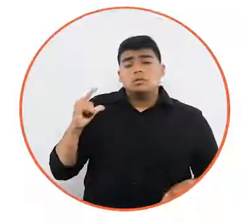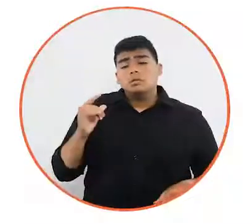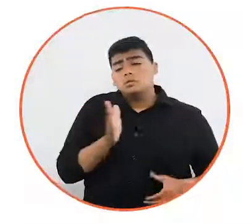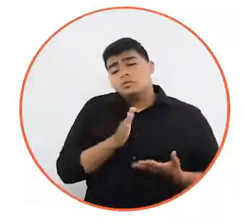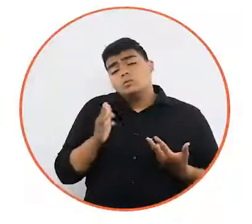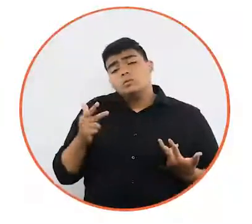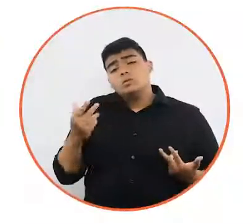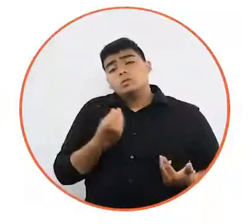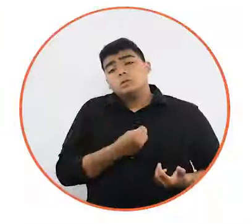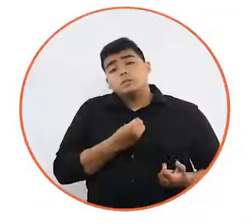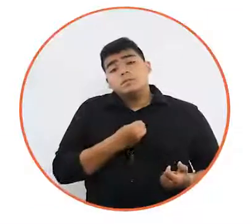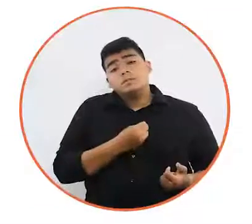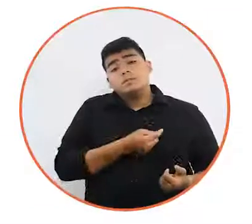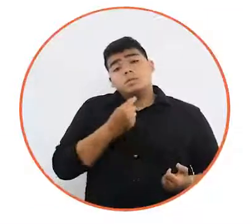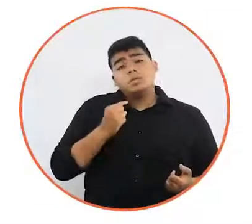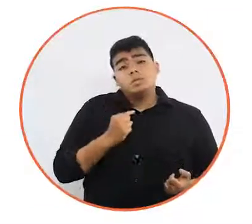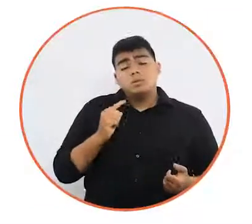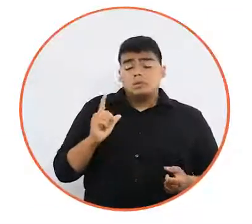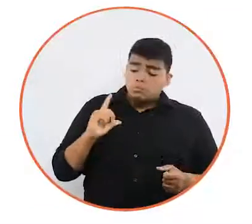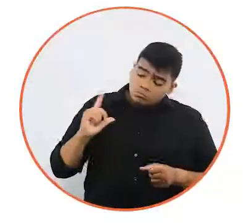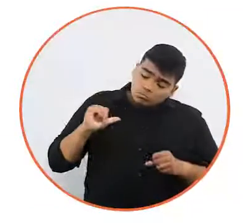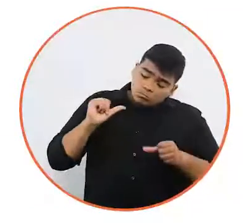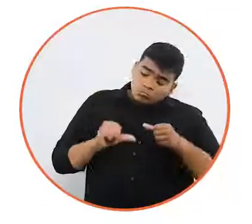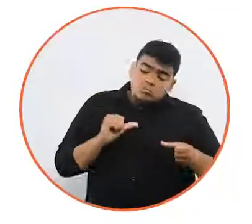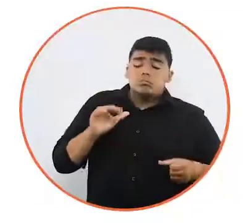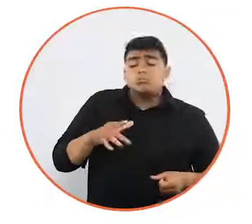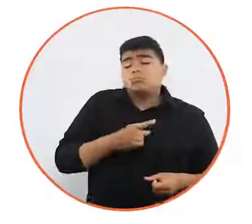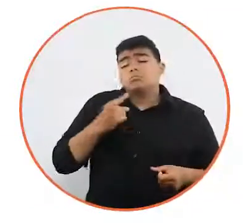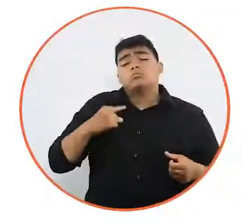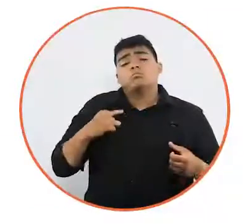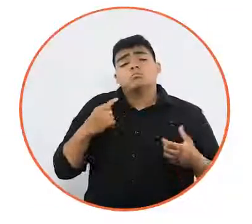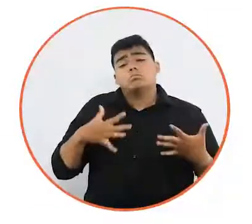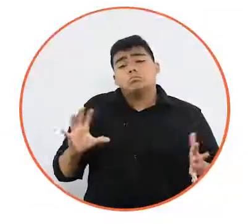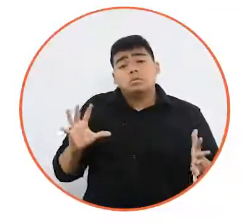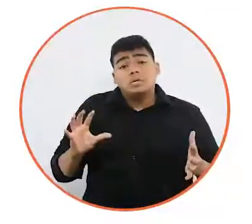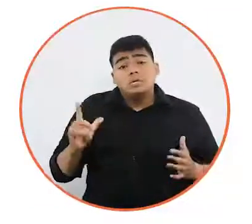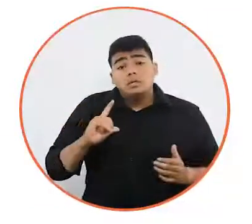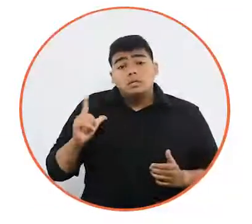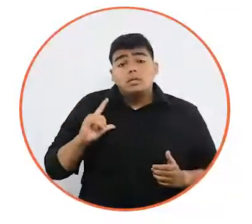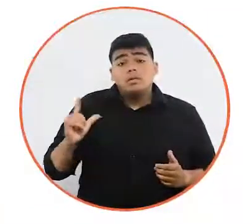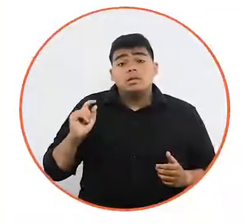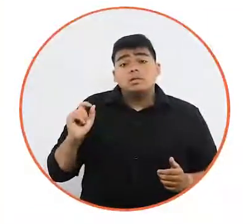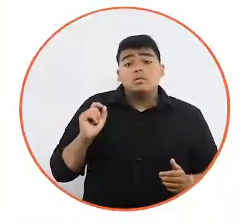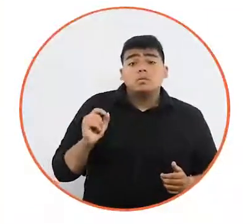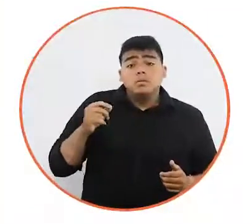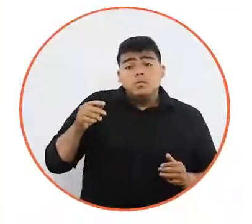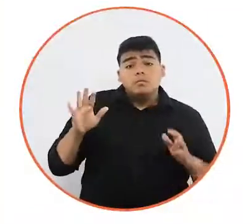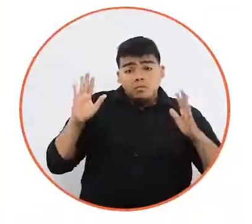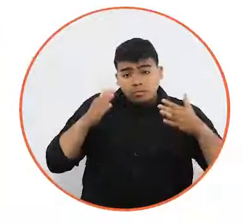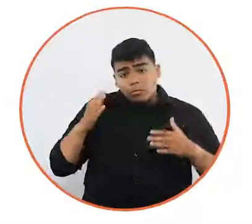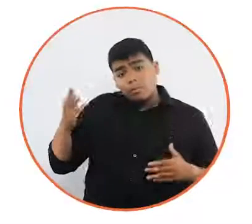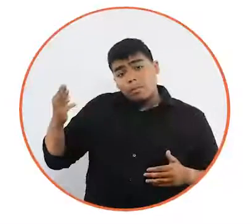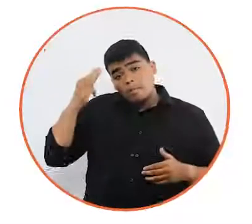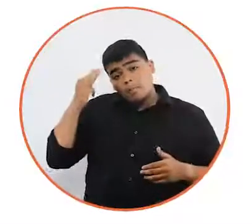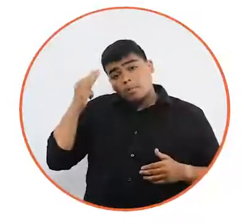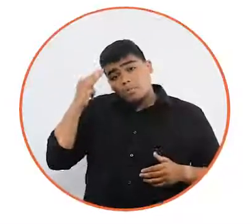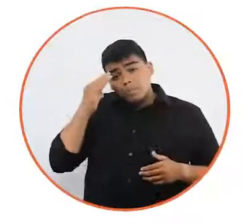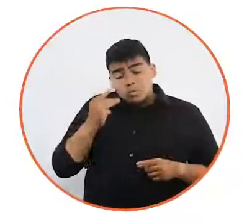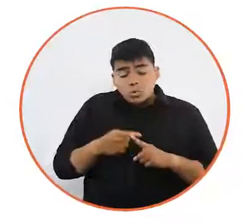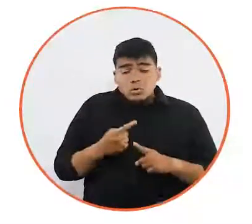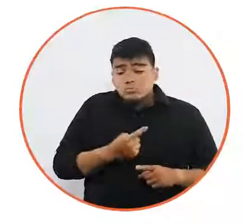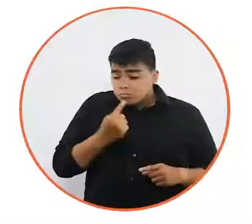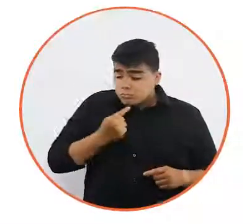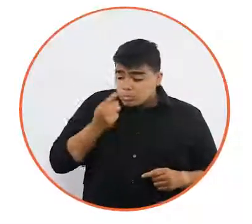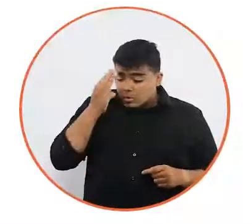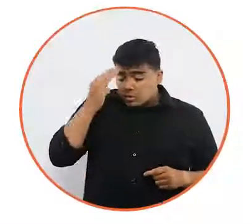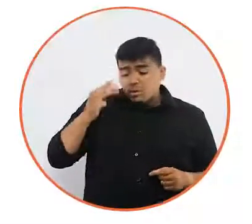certos momentos da vida da gente, que vão embora, mas que a gente não queria que fosse. Daí o título, Elogio da Memória. Porque é assim que é